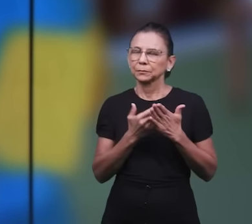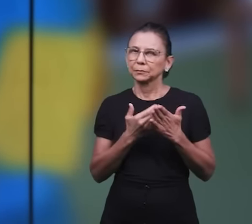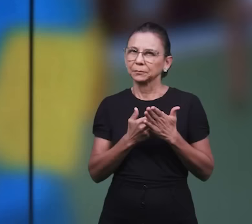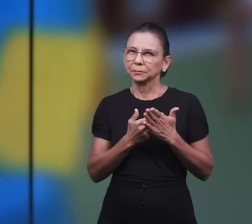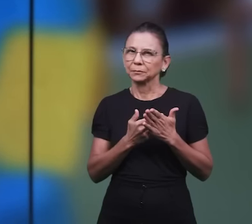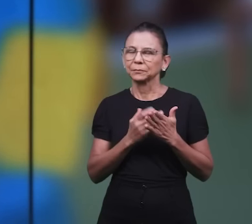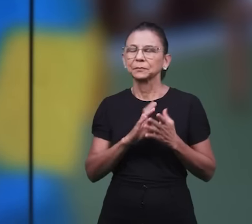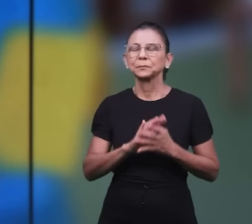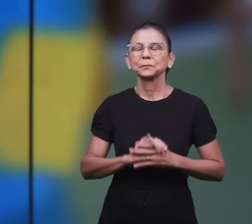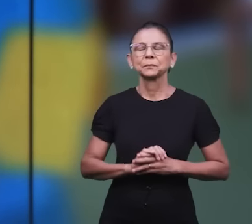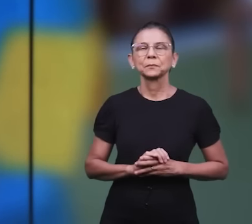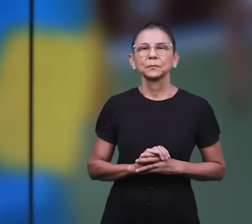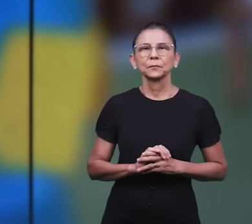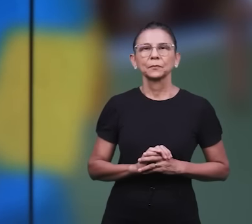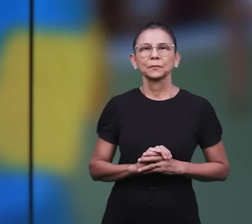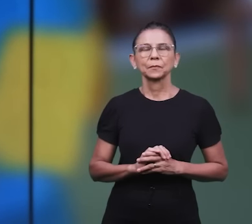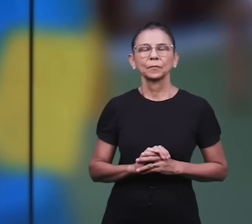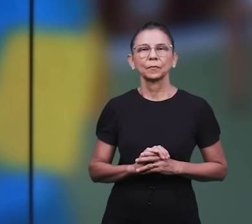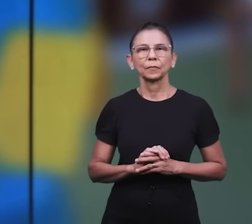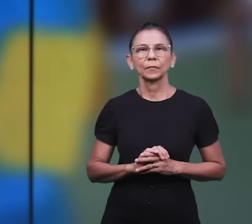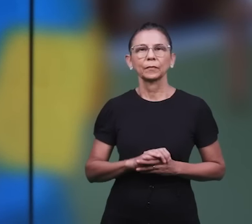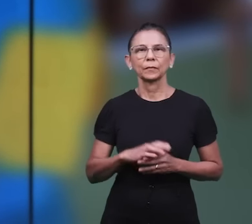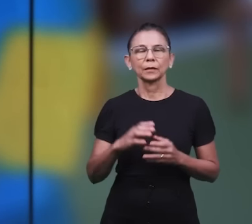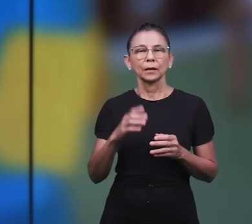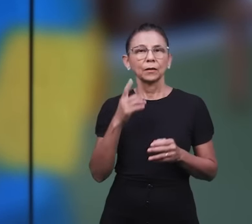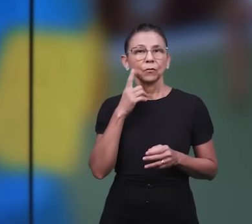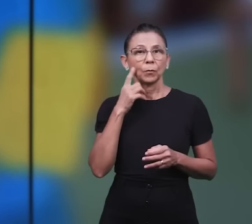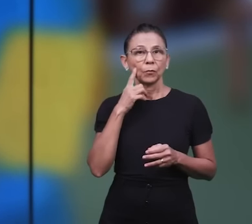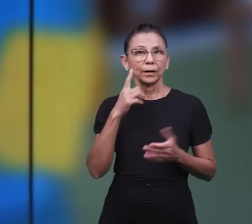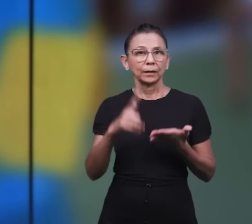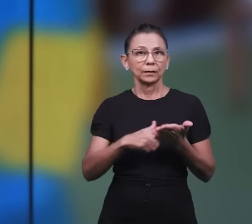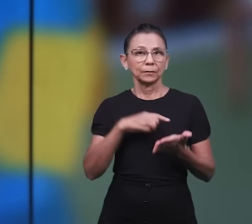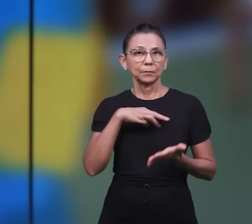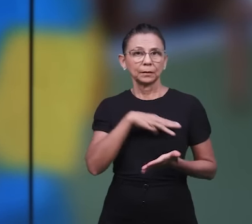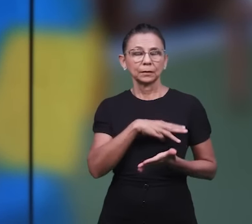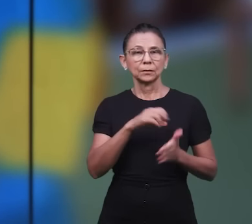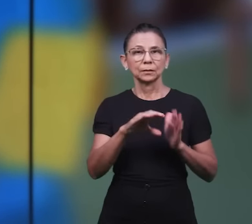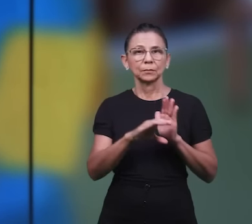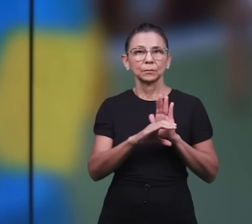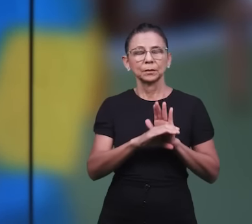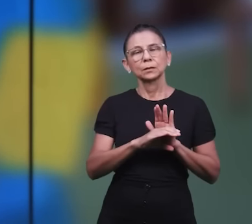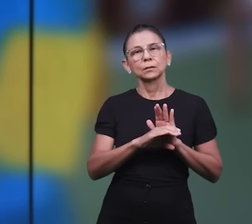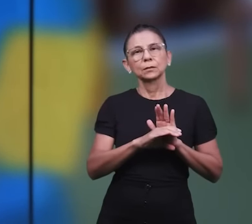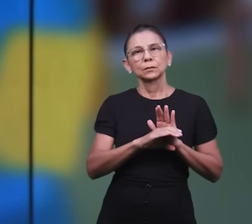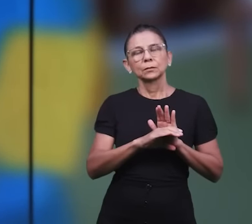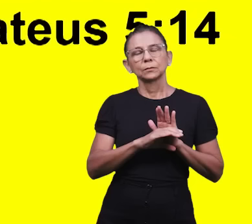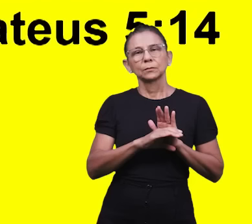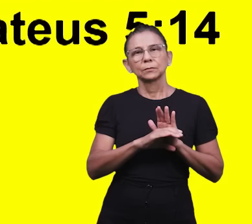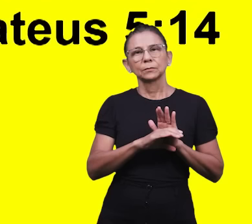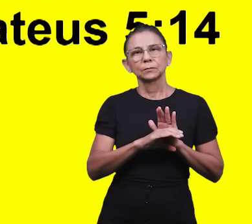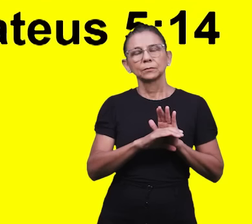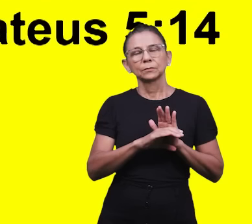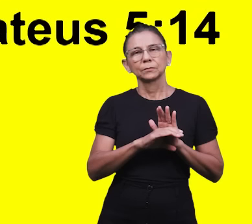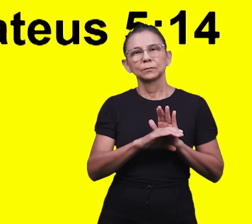então vamos ler juntos as nossas bíblias em Mateus Capítulo 5 Versículo 14